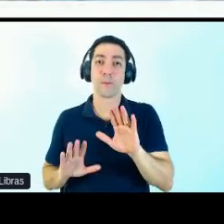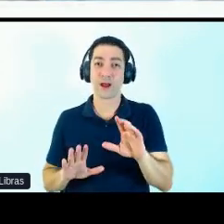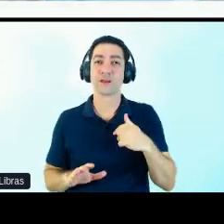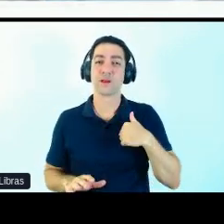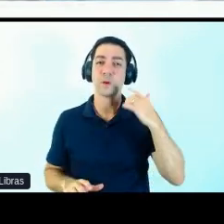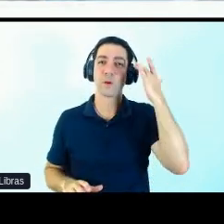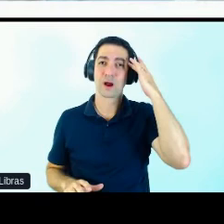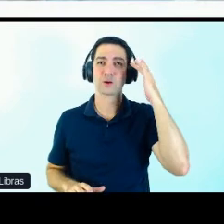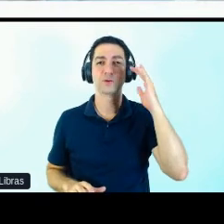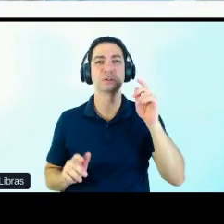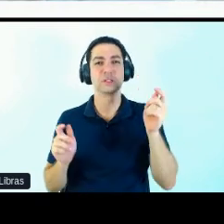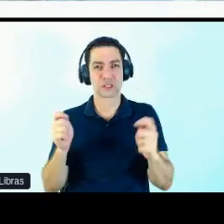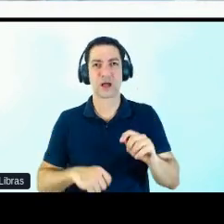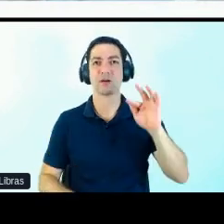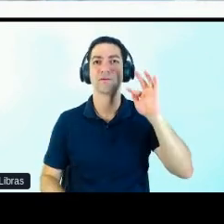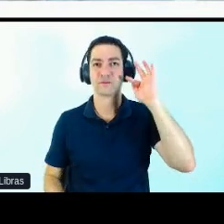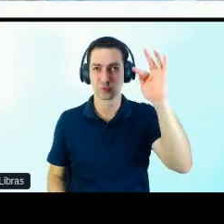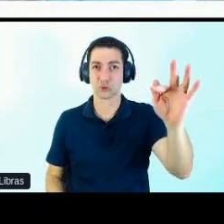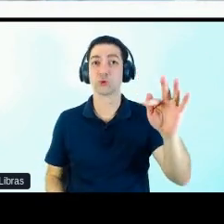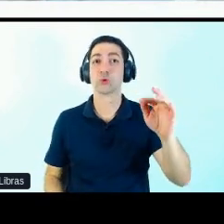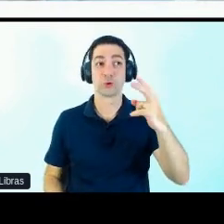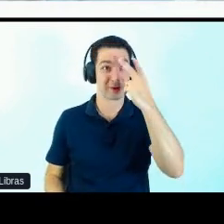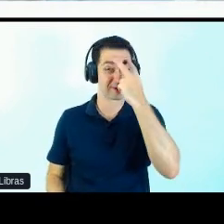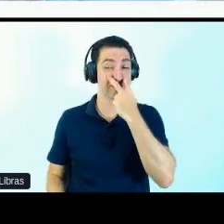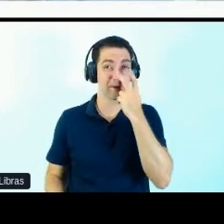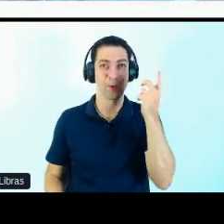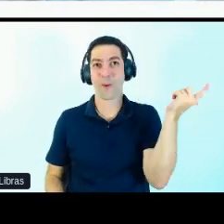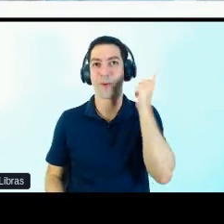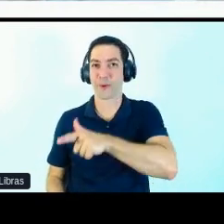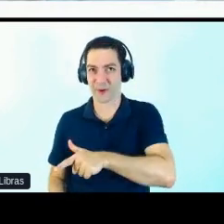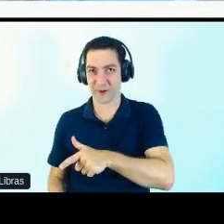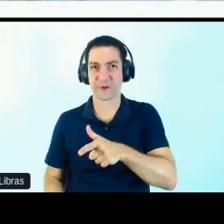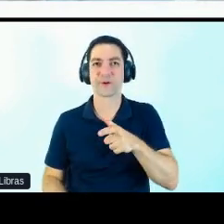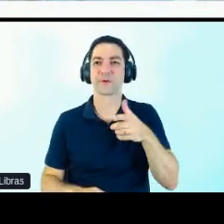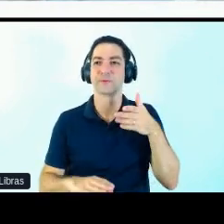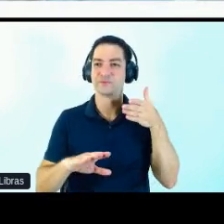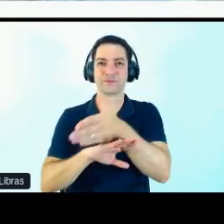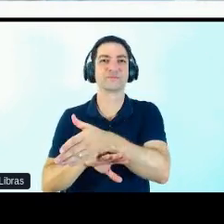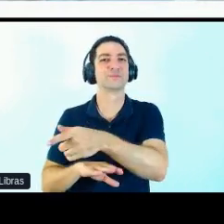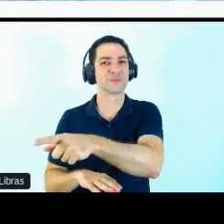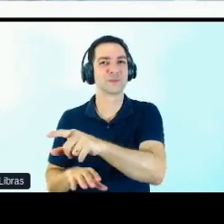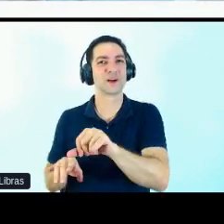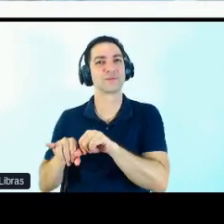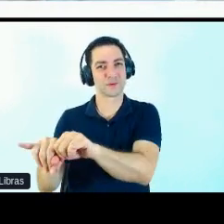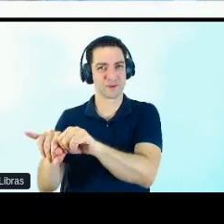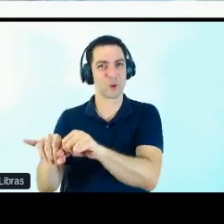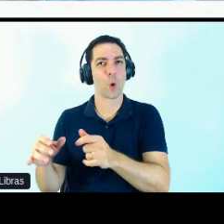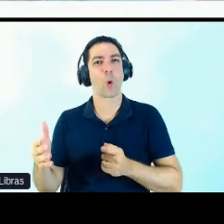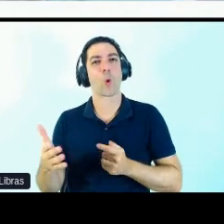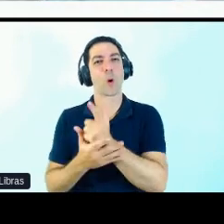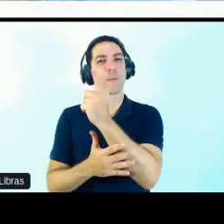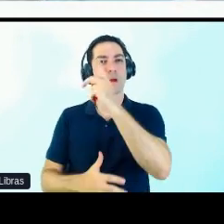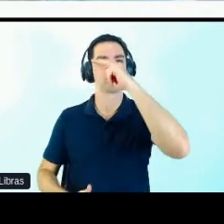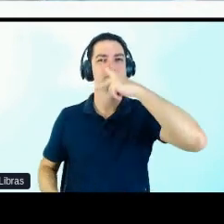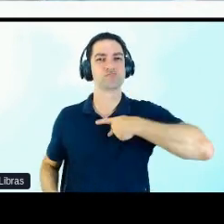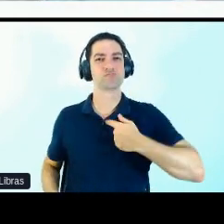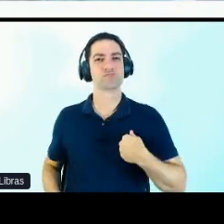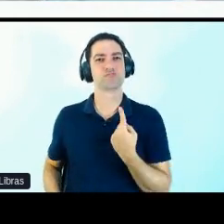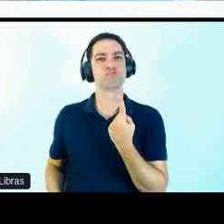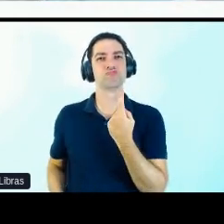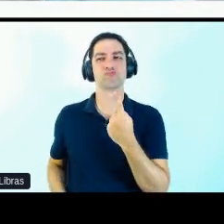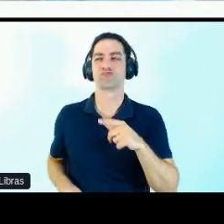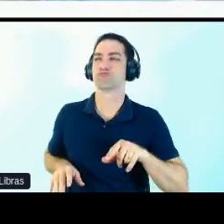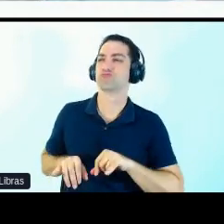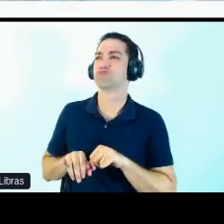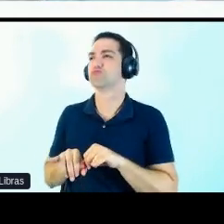um supermercado e fazer todas as compras de forma autônoma. Esse na direita, né,